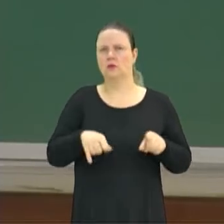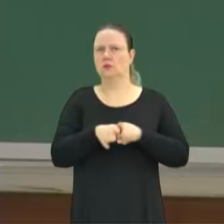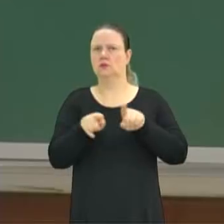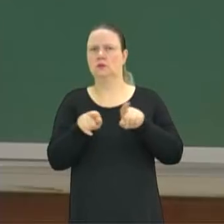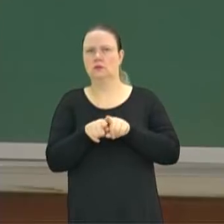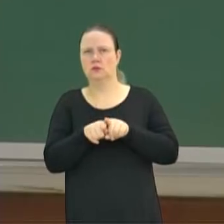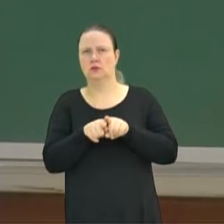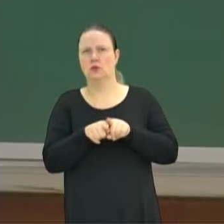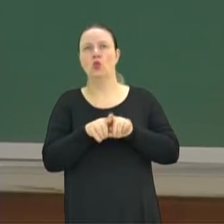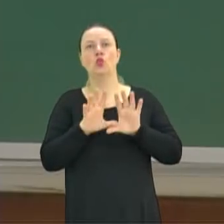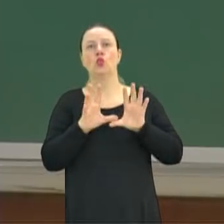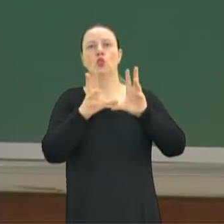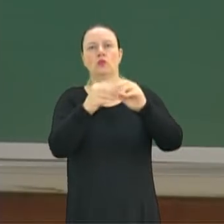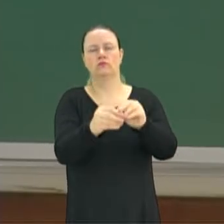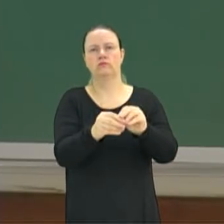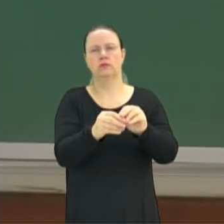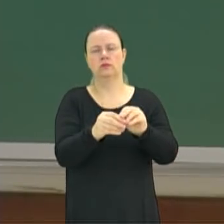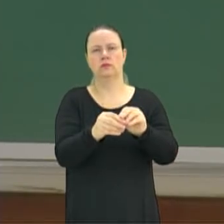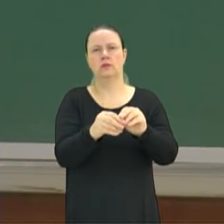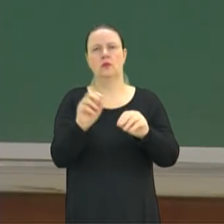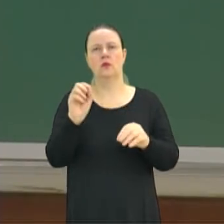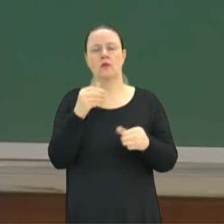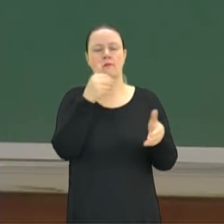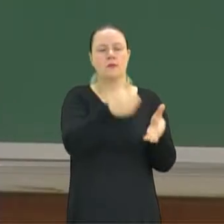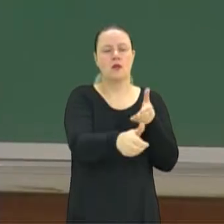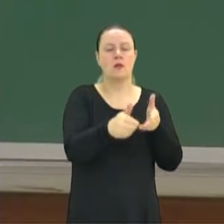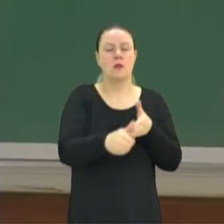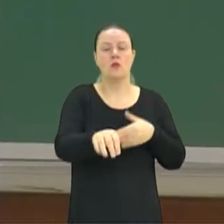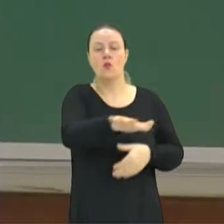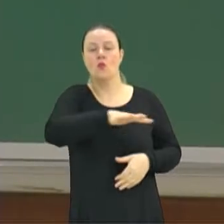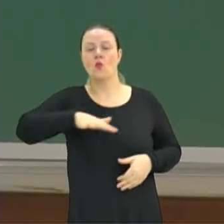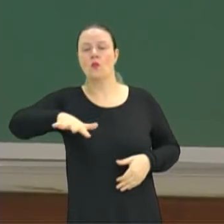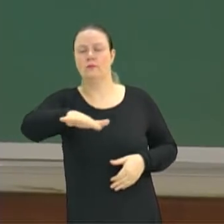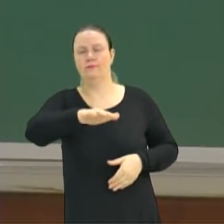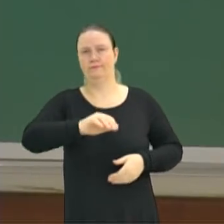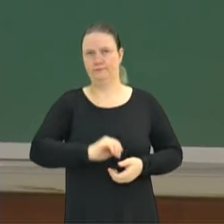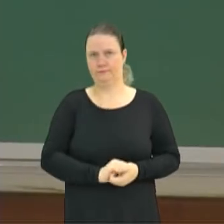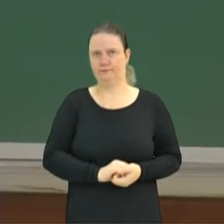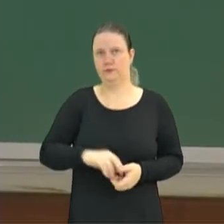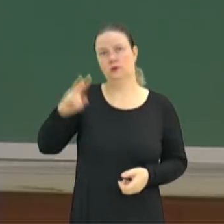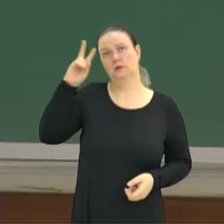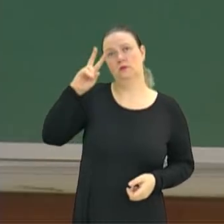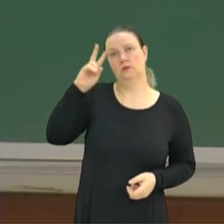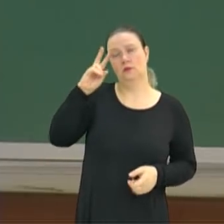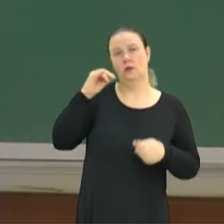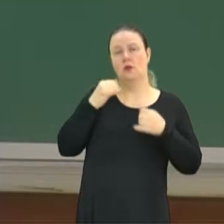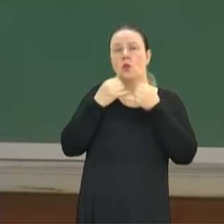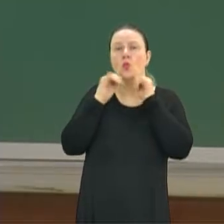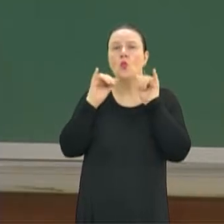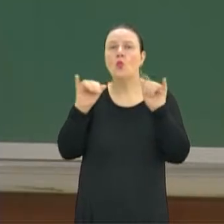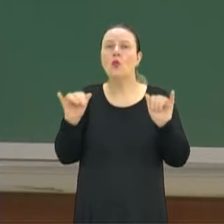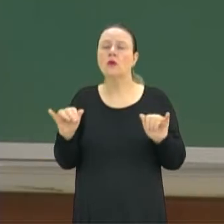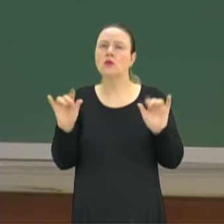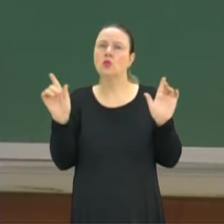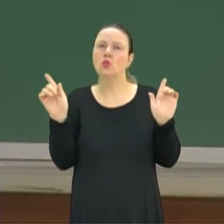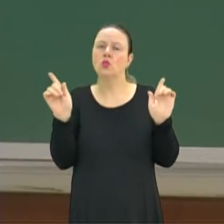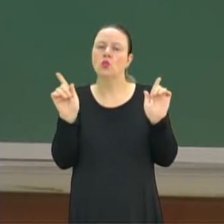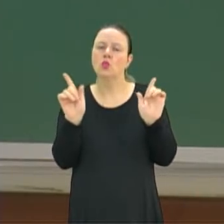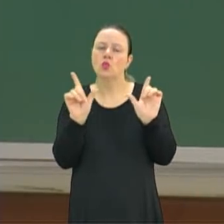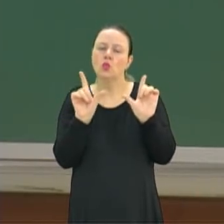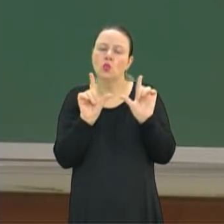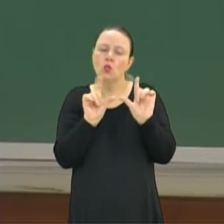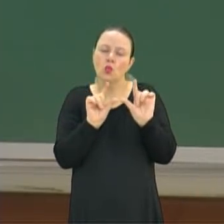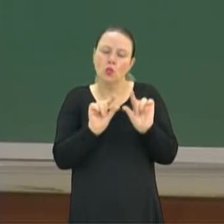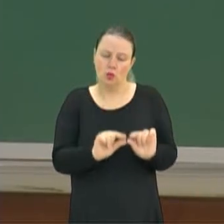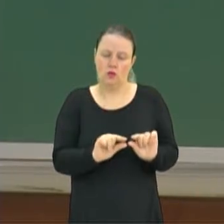vai gerando energia que vai sendo perdida para o ambiente. Tá? Então, lembrar que a energia ela diminui, ela tem um fluxo unidirecional,